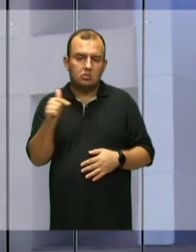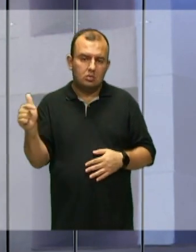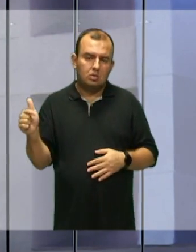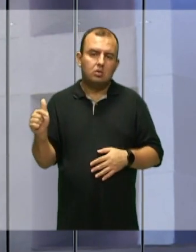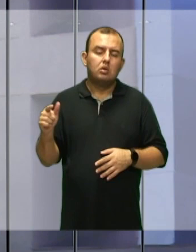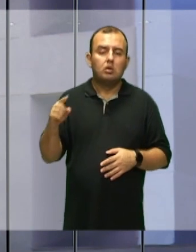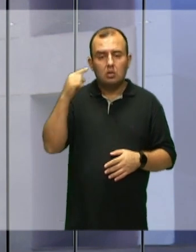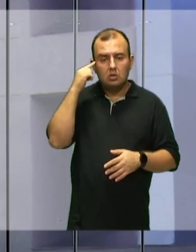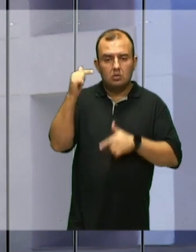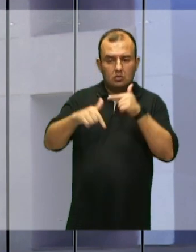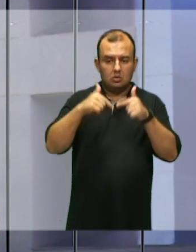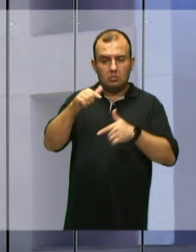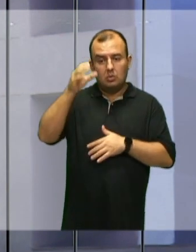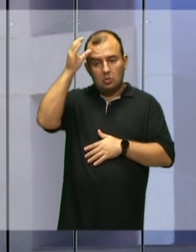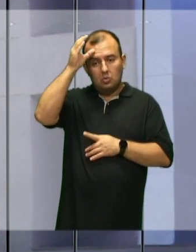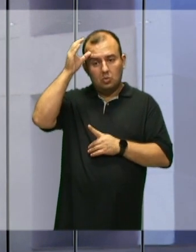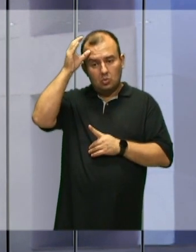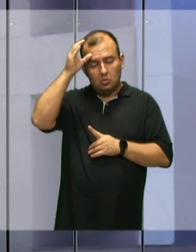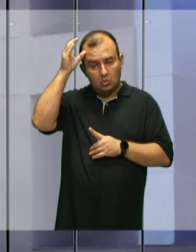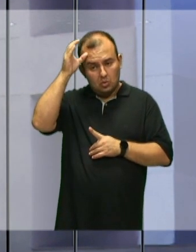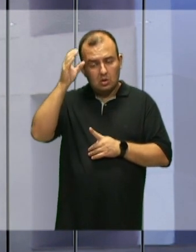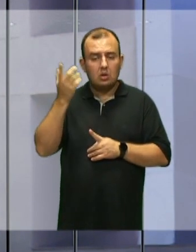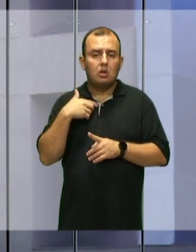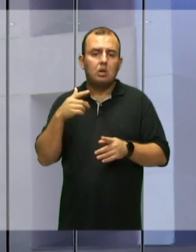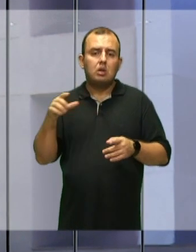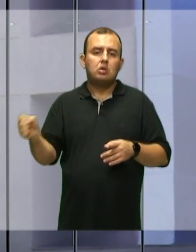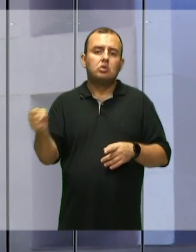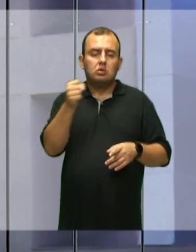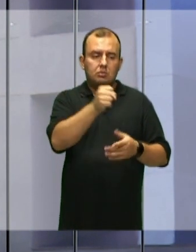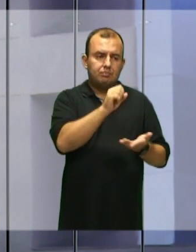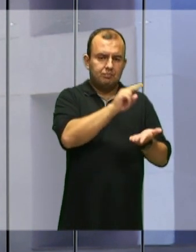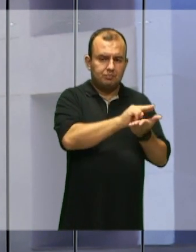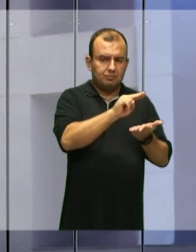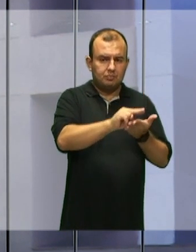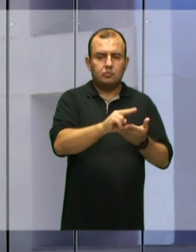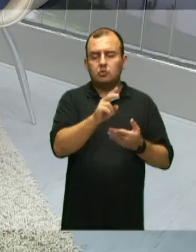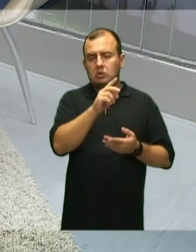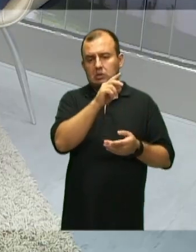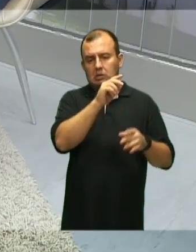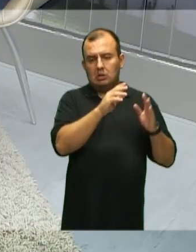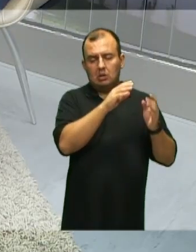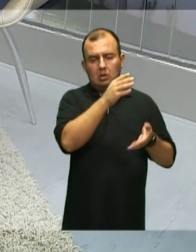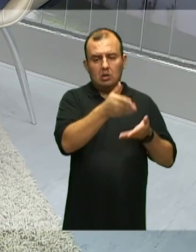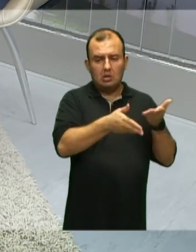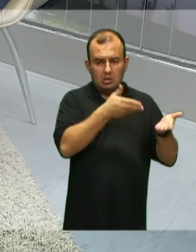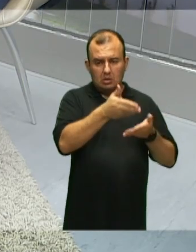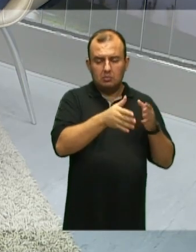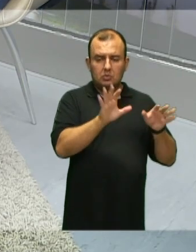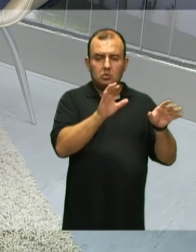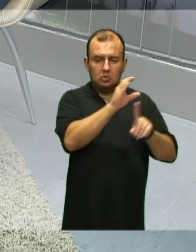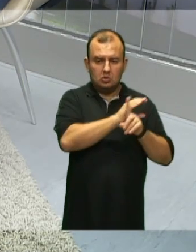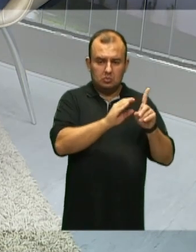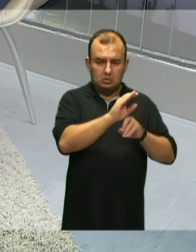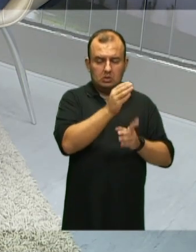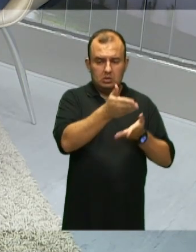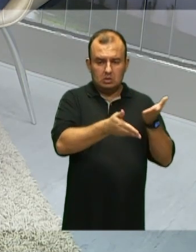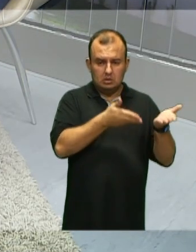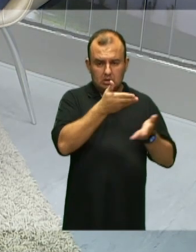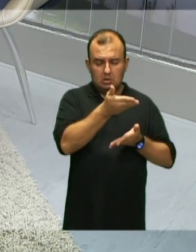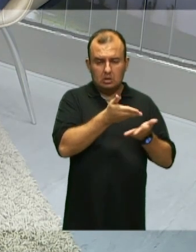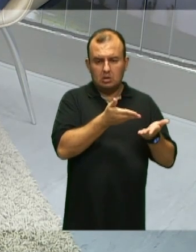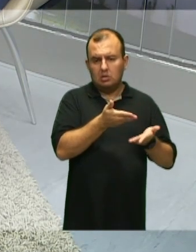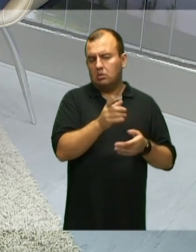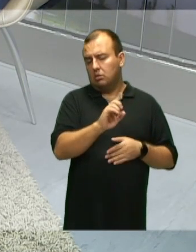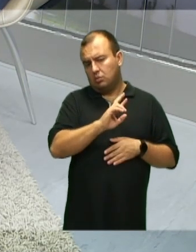eles fazem um trabalho de conscientização né não existe essa internação involuntária numa comunidade terapêutica aí os métodos deles podem ser